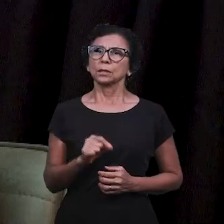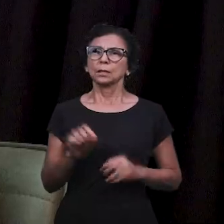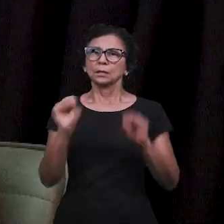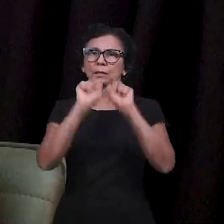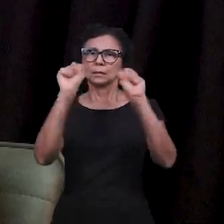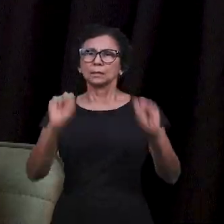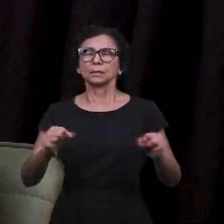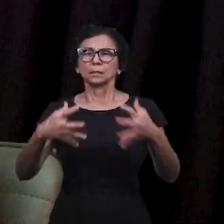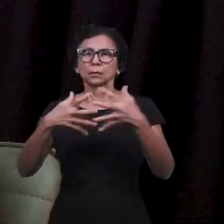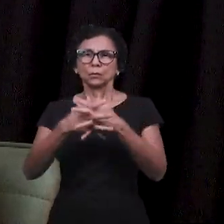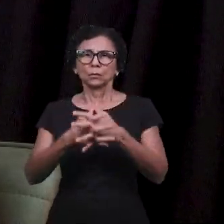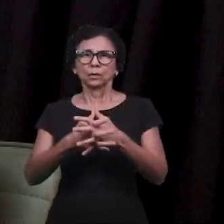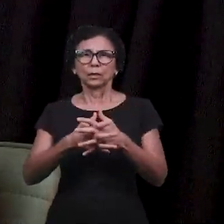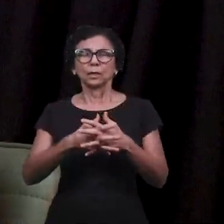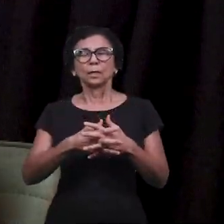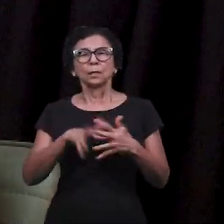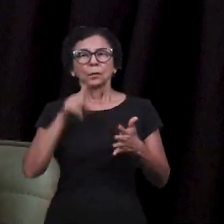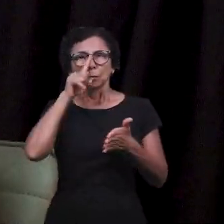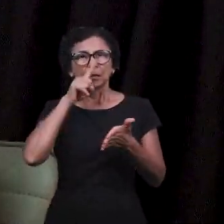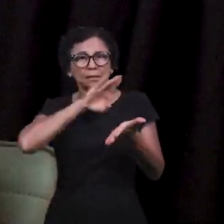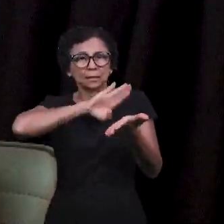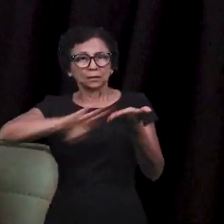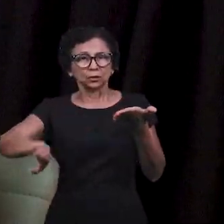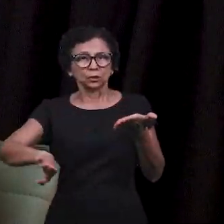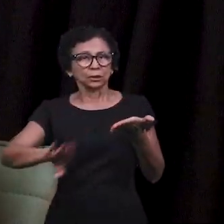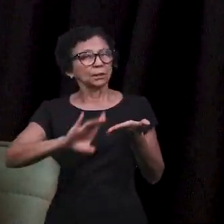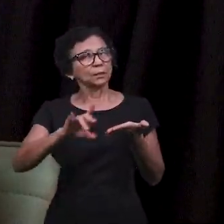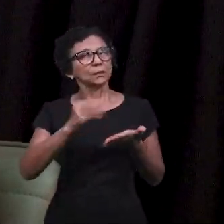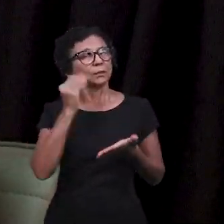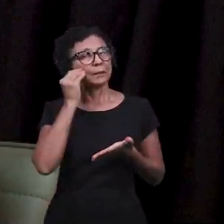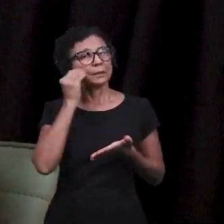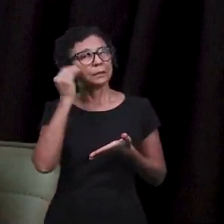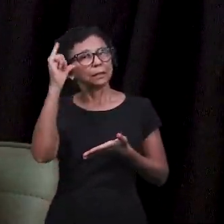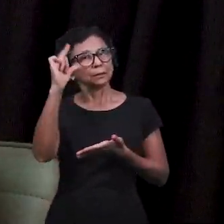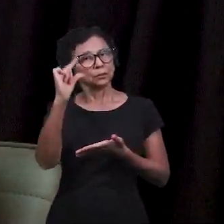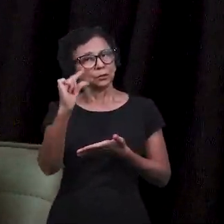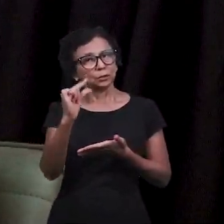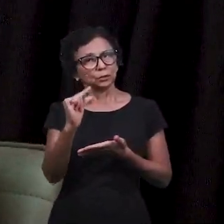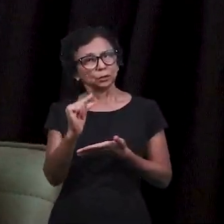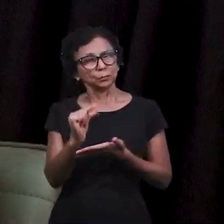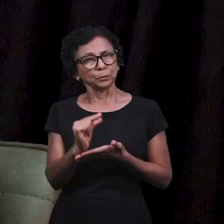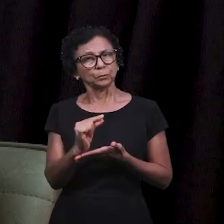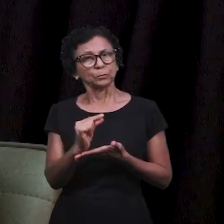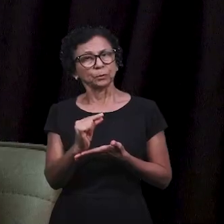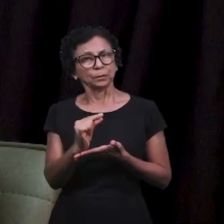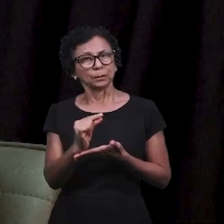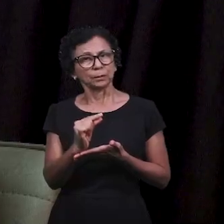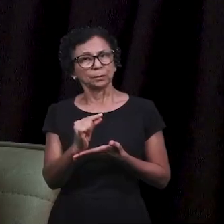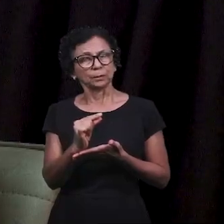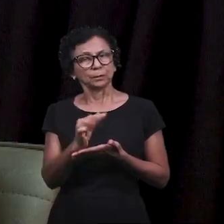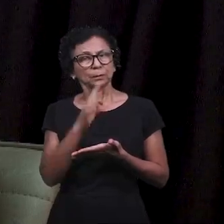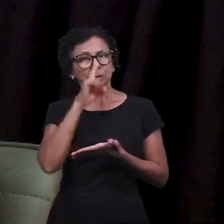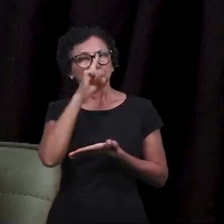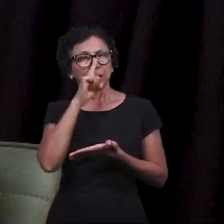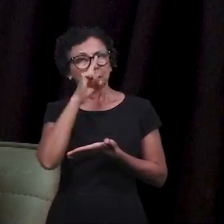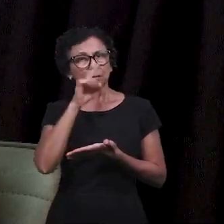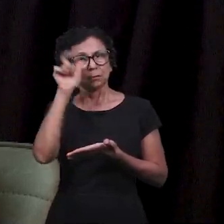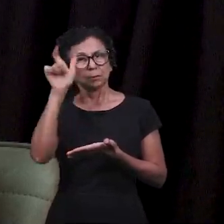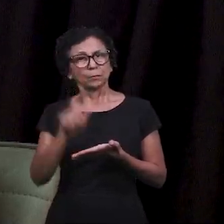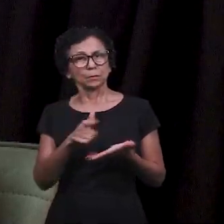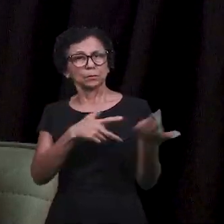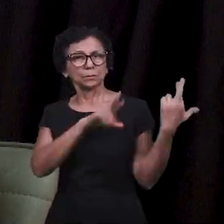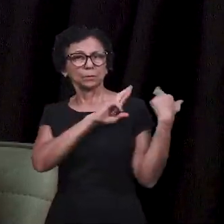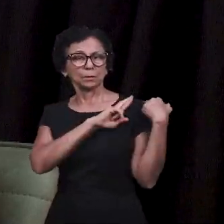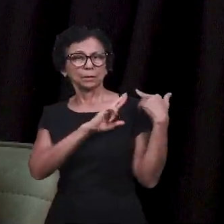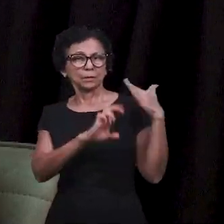elimina o risco. Ele vai tentar lidar e reduzir os riscos de responsabilização. Então, é um mecanismo interessante, é uma estrutura